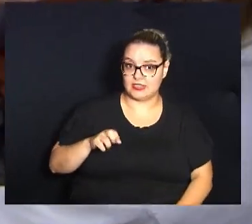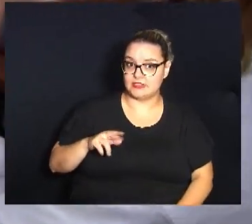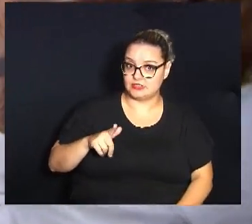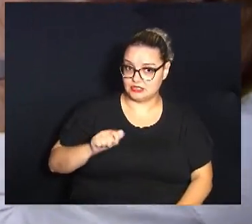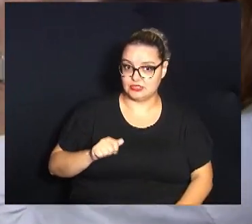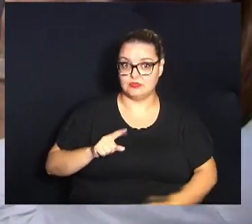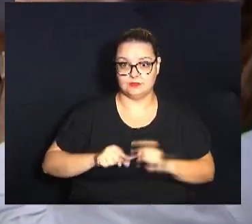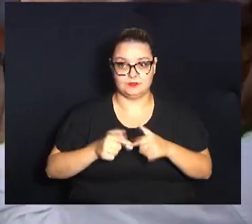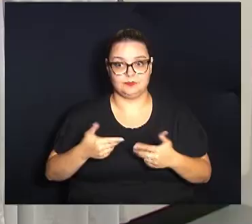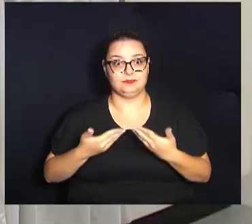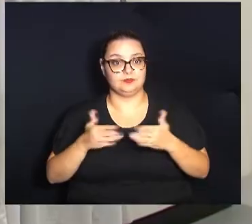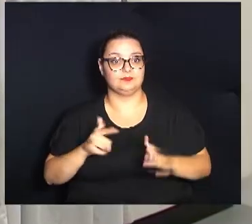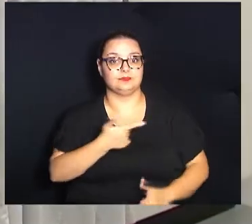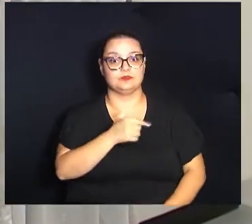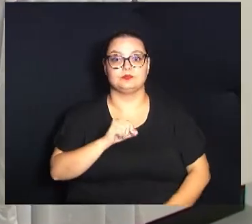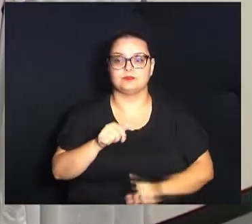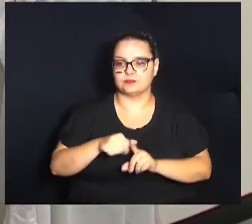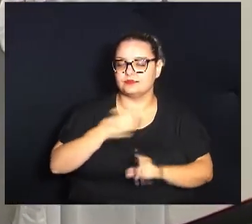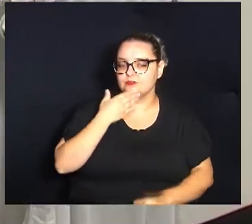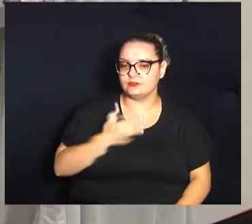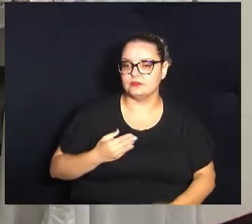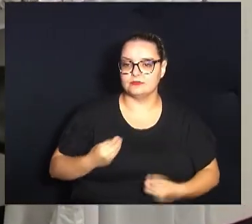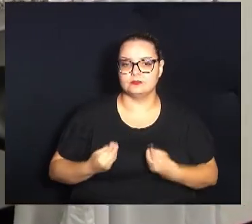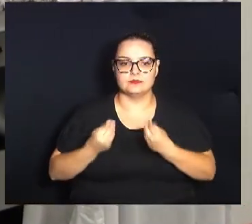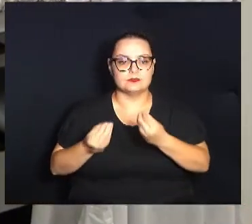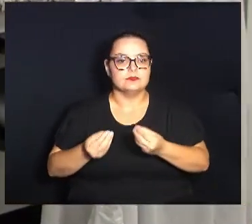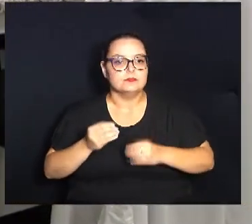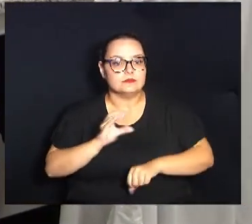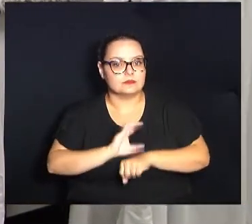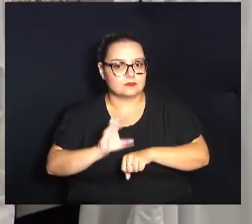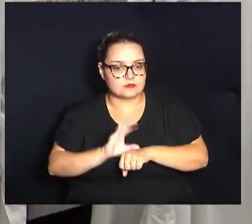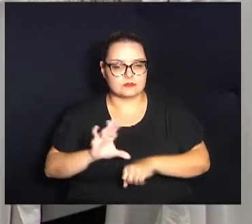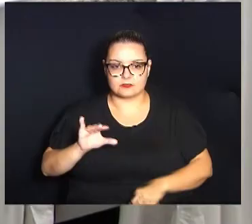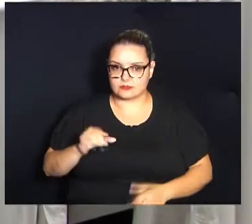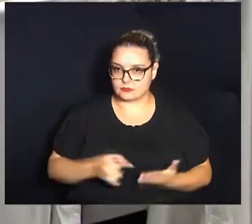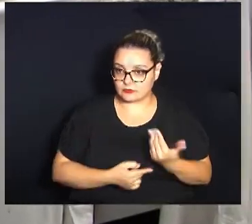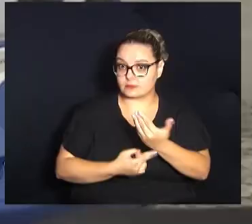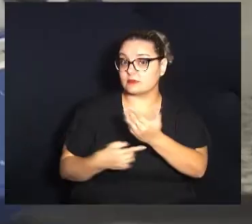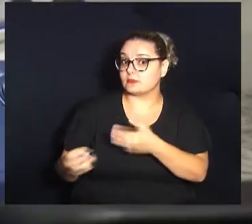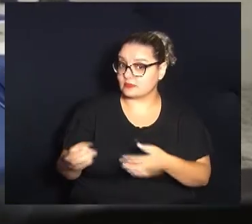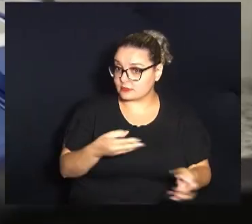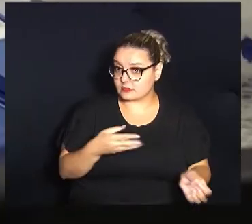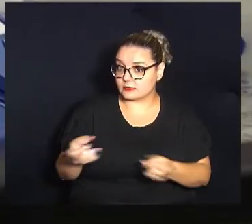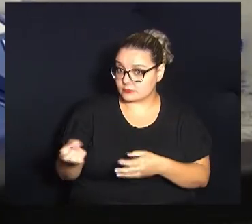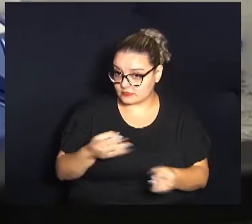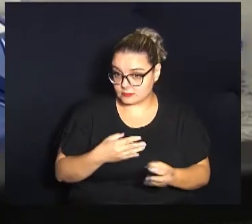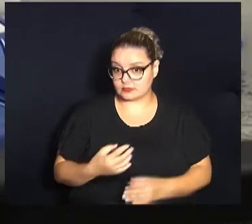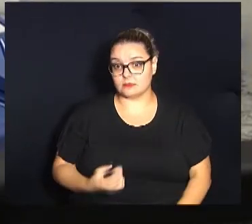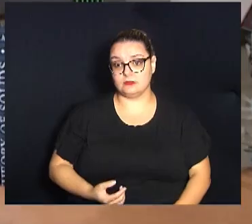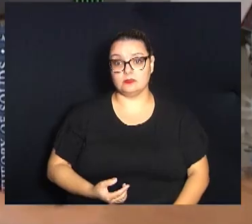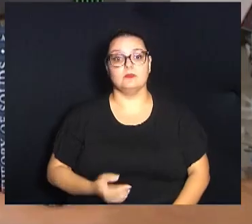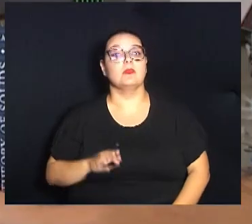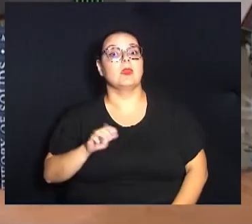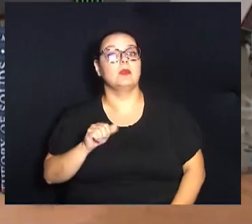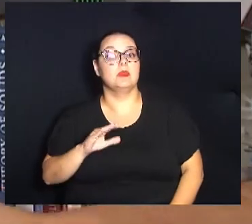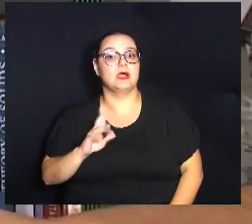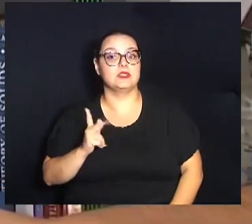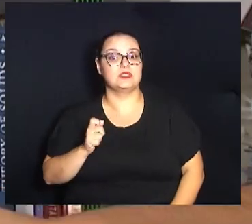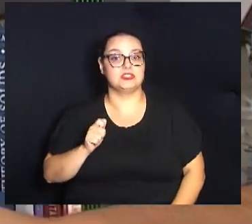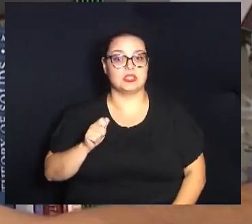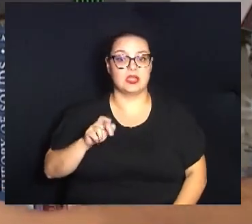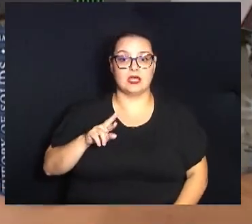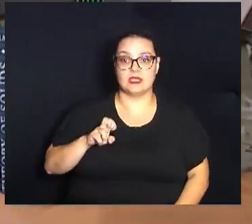até o dia 20 de dezembro. Será oferecido o curso em Ciência, Tecnologia e Inovação, a nível de bacharelado.